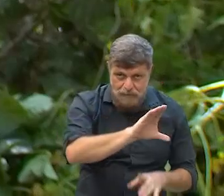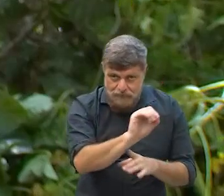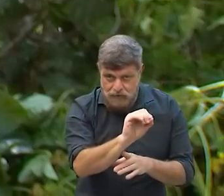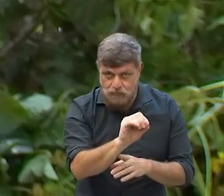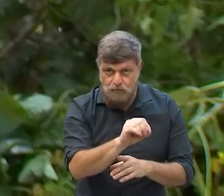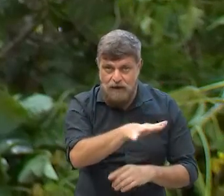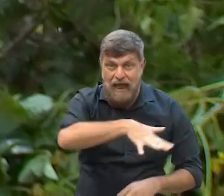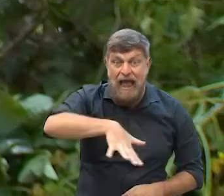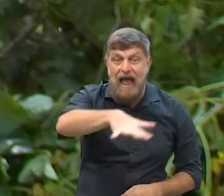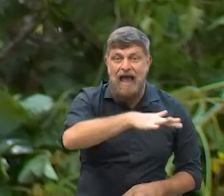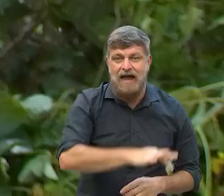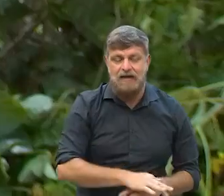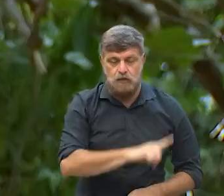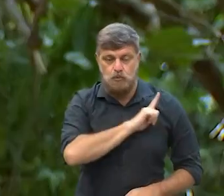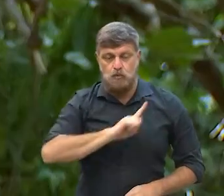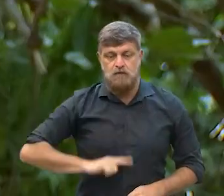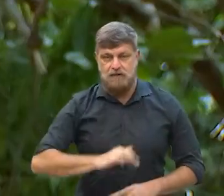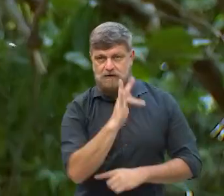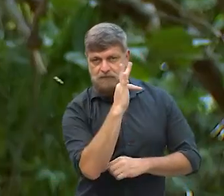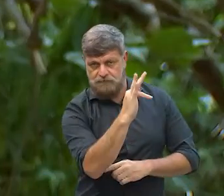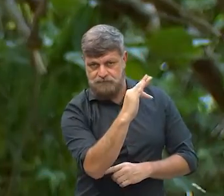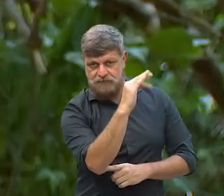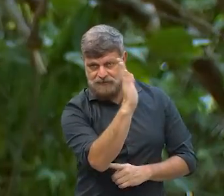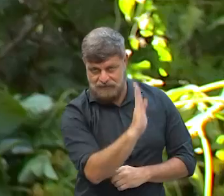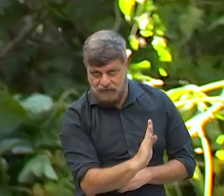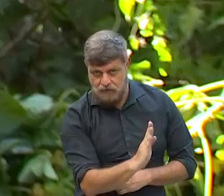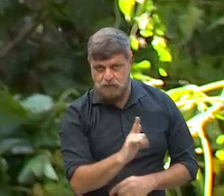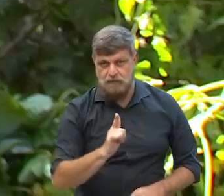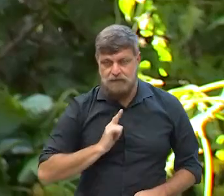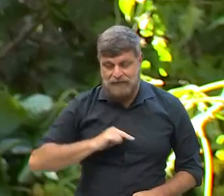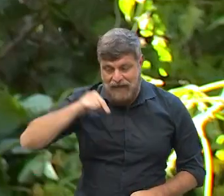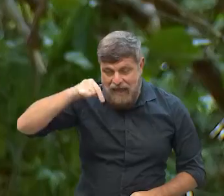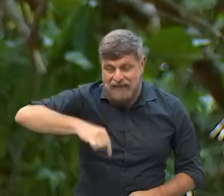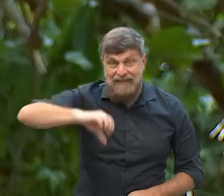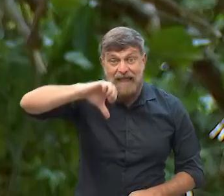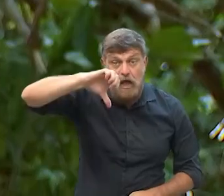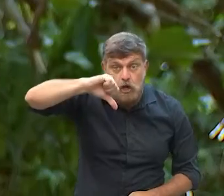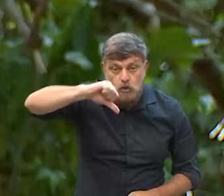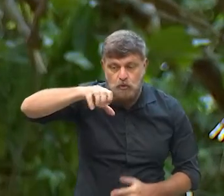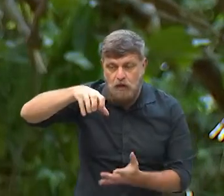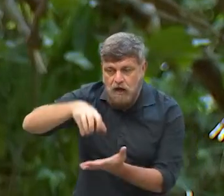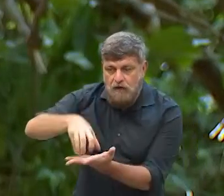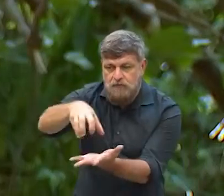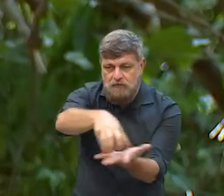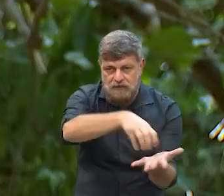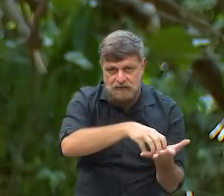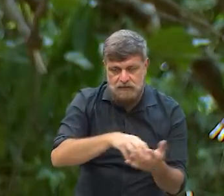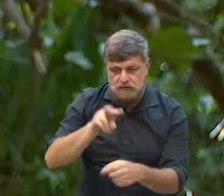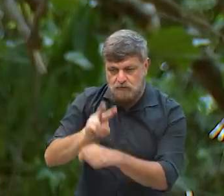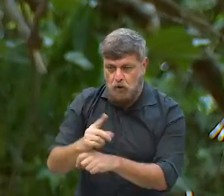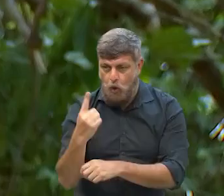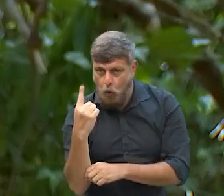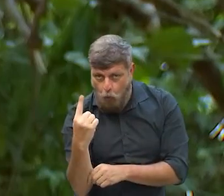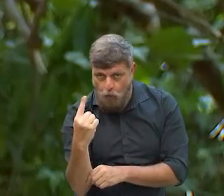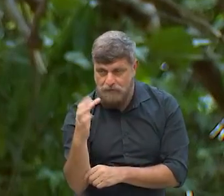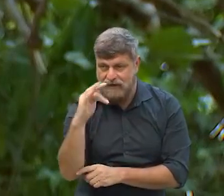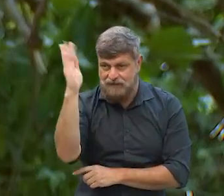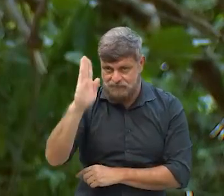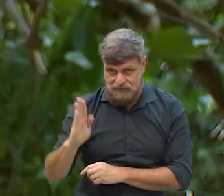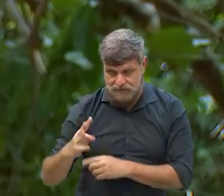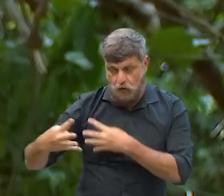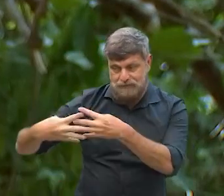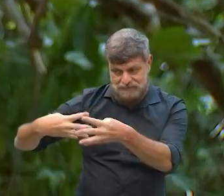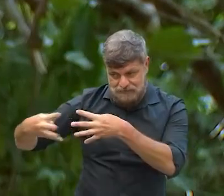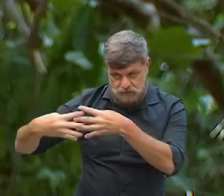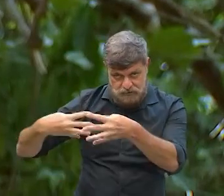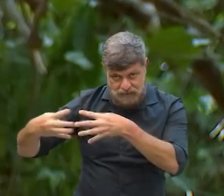federal. Em Campinas, a gente tem 9 unidades de conservação. Então vamos lá. Uma delas é federal, que é a Mata de Santa Genebra.